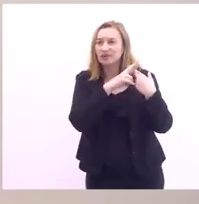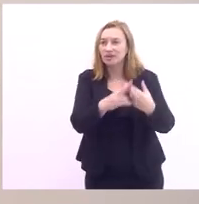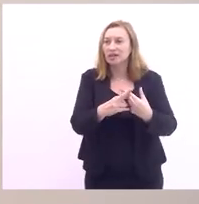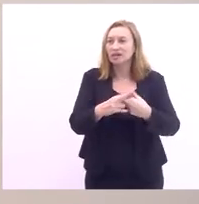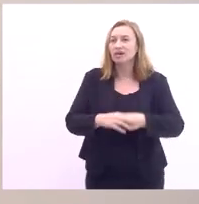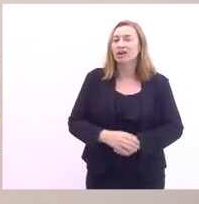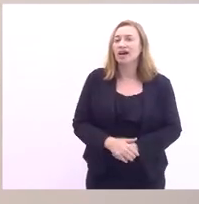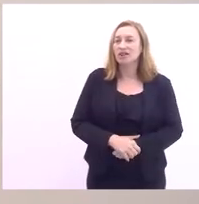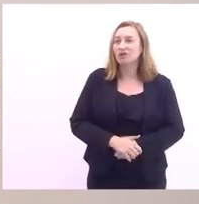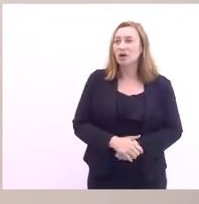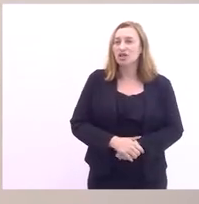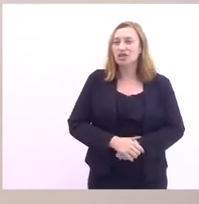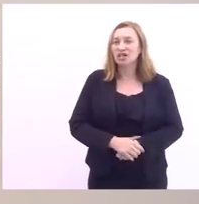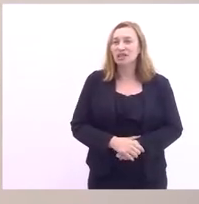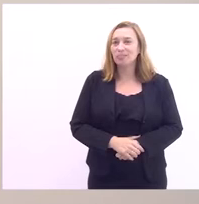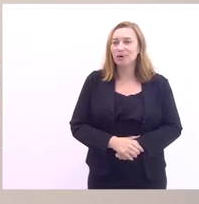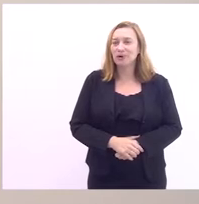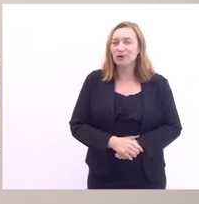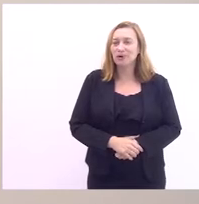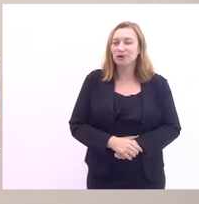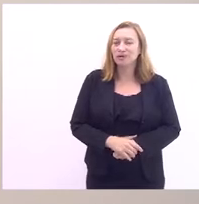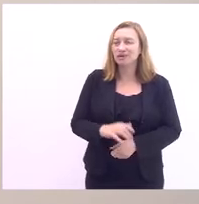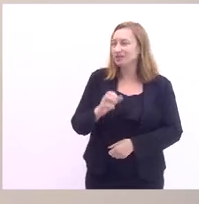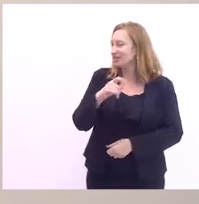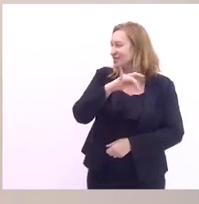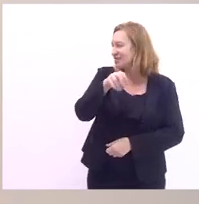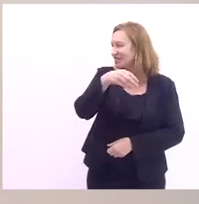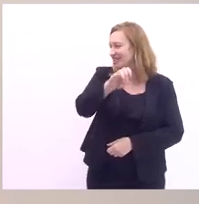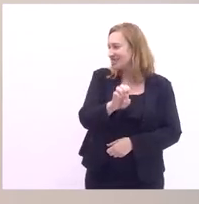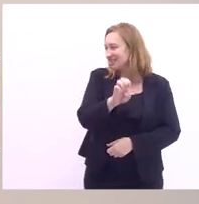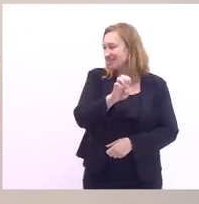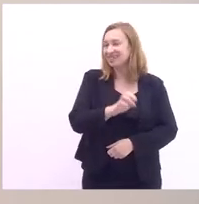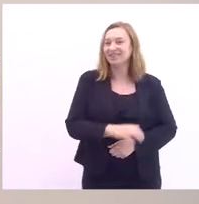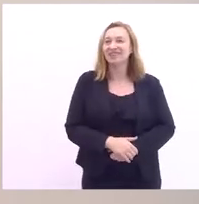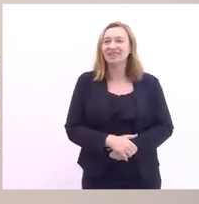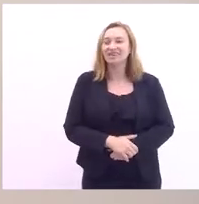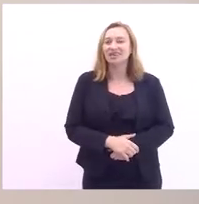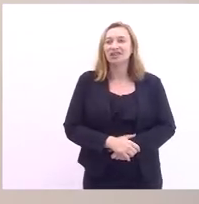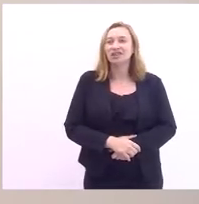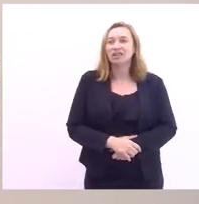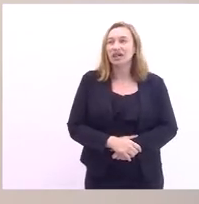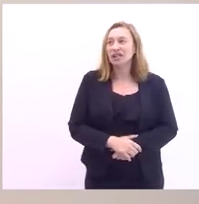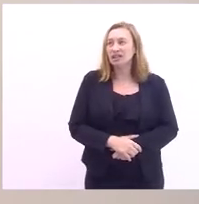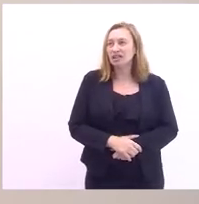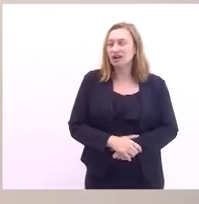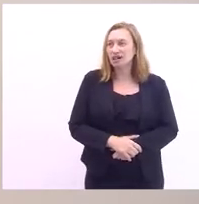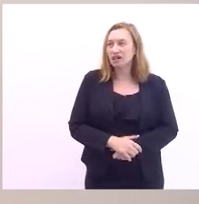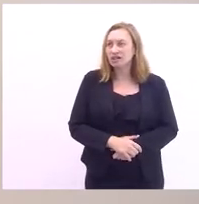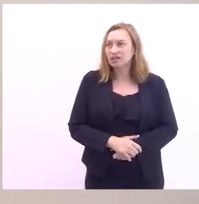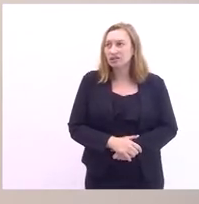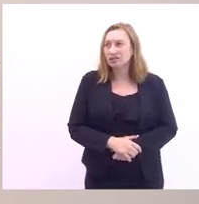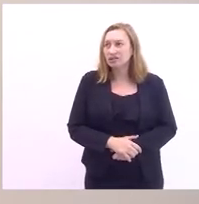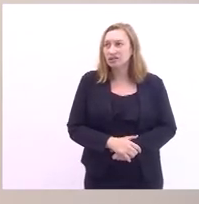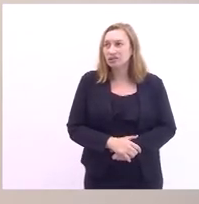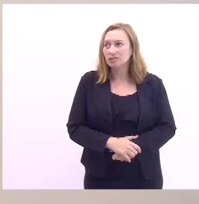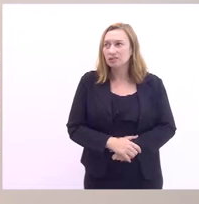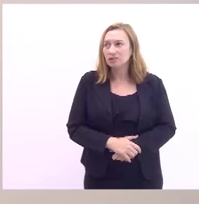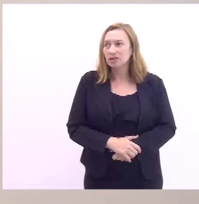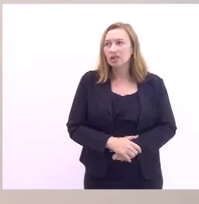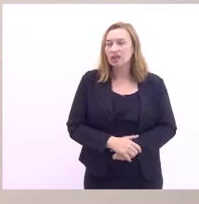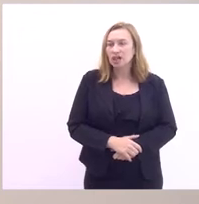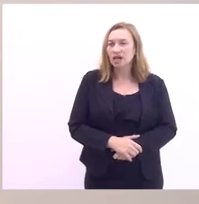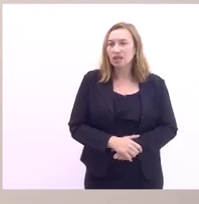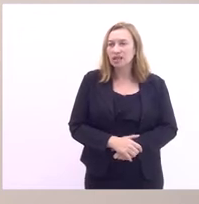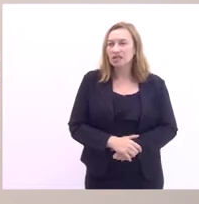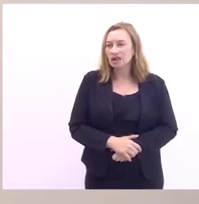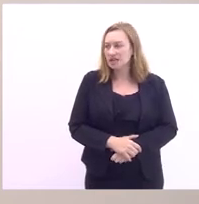Enel, a Jaqueline Godoy, que está através da internet, meu